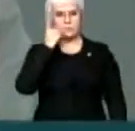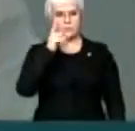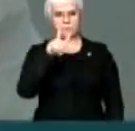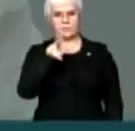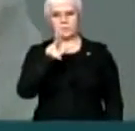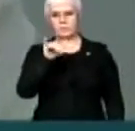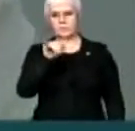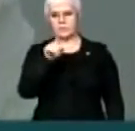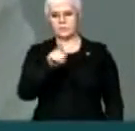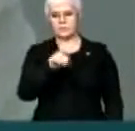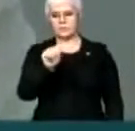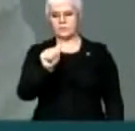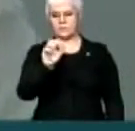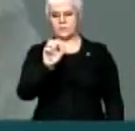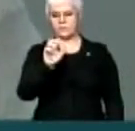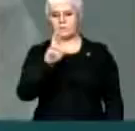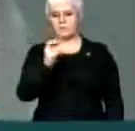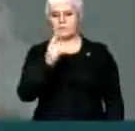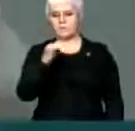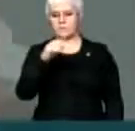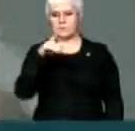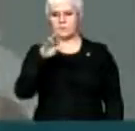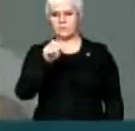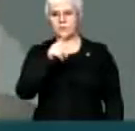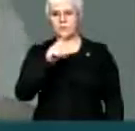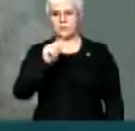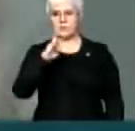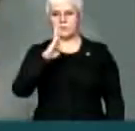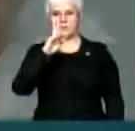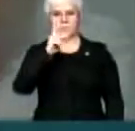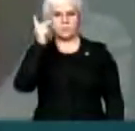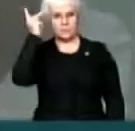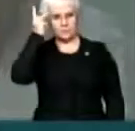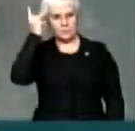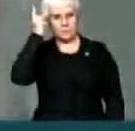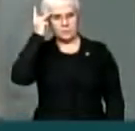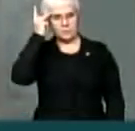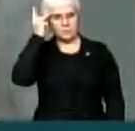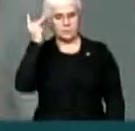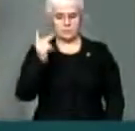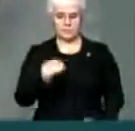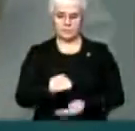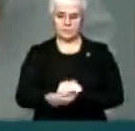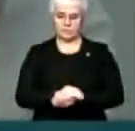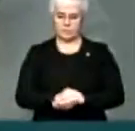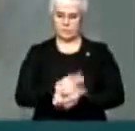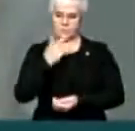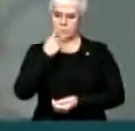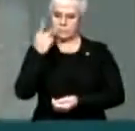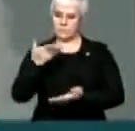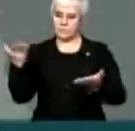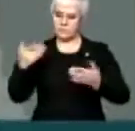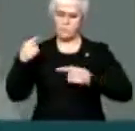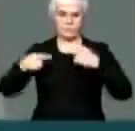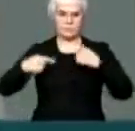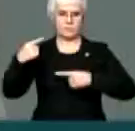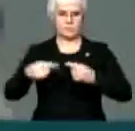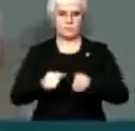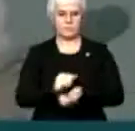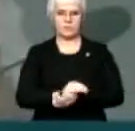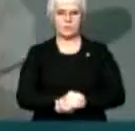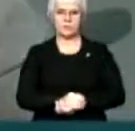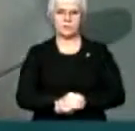Luísa Erundina, do PSB de São Paulo, para tomar parte no debate. Bom, eu